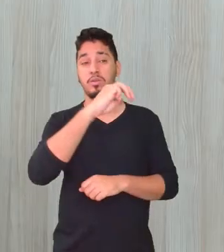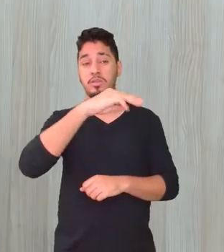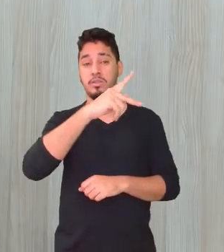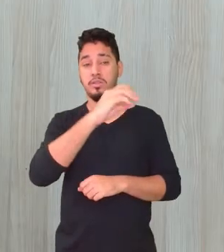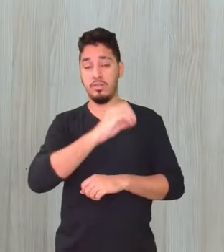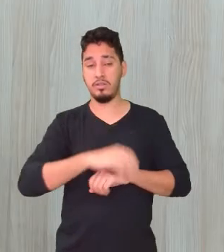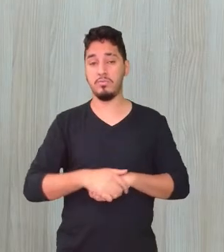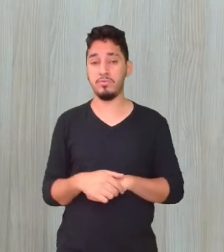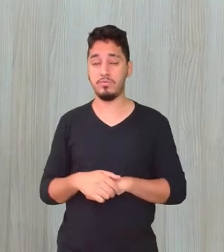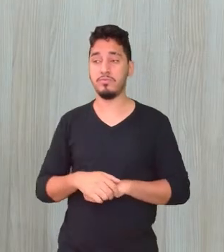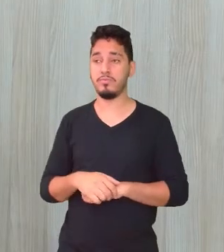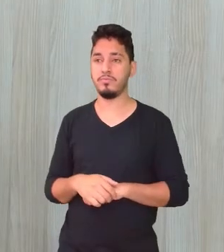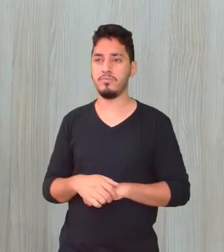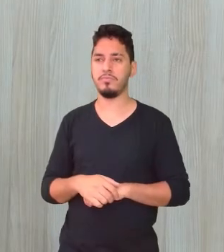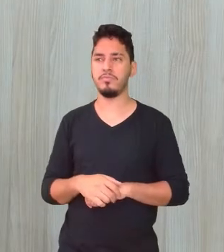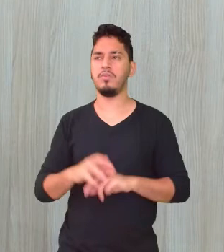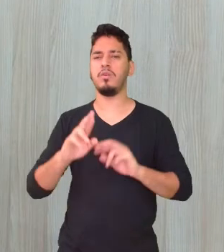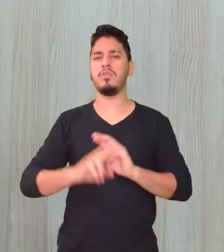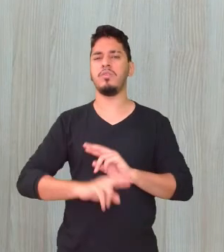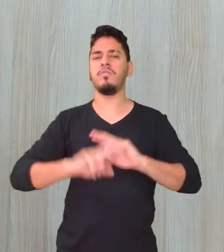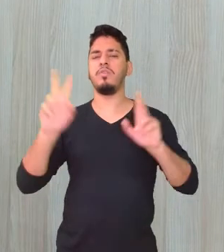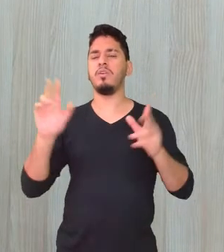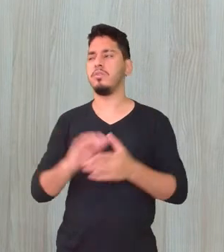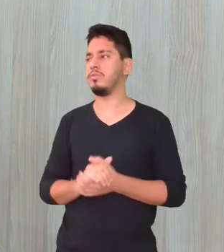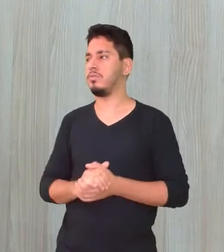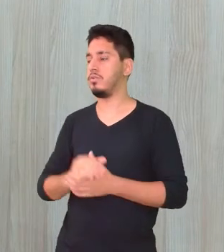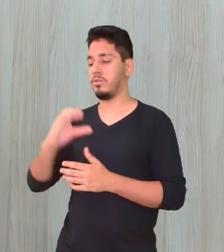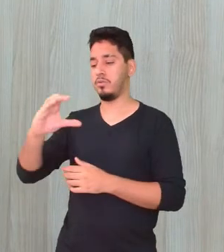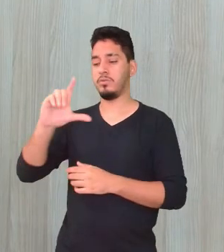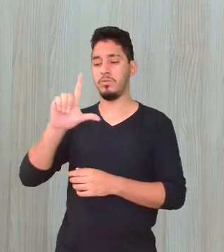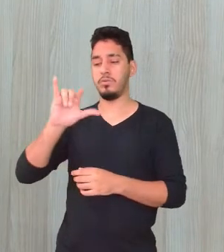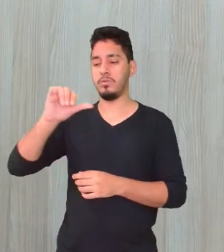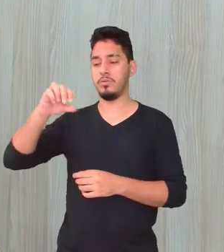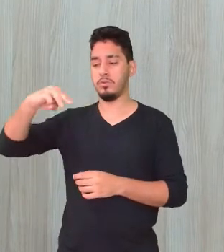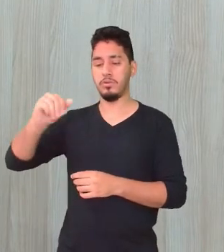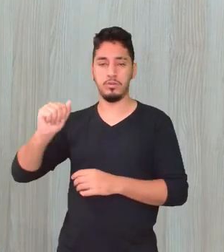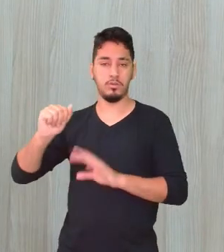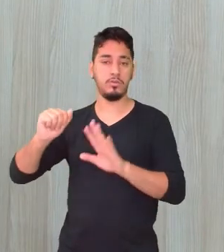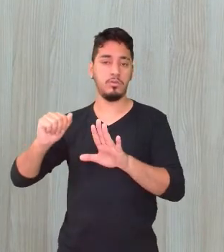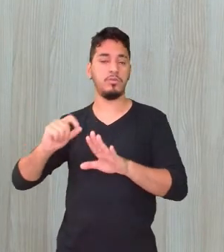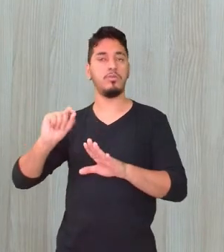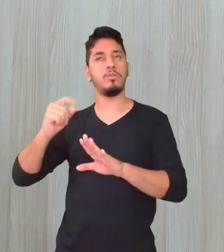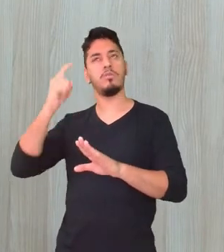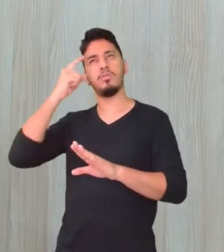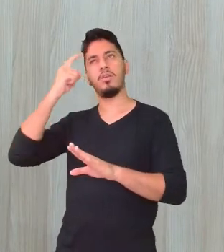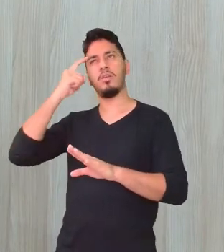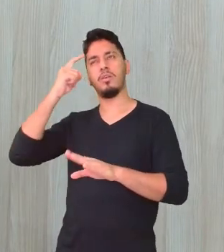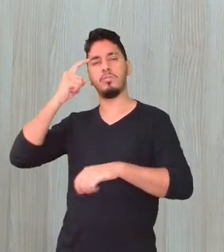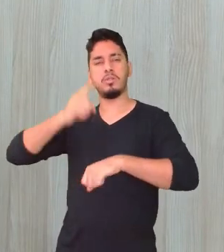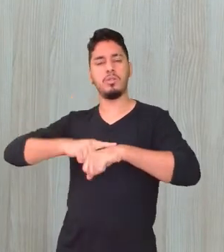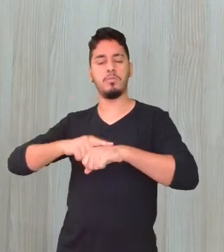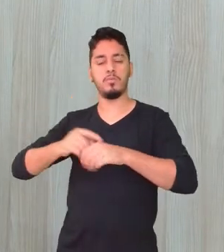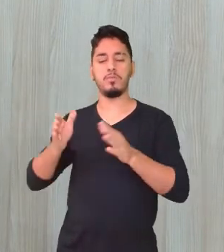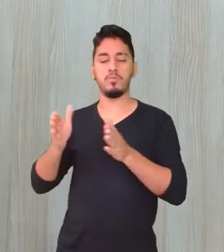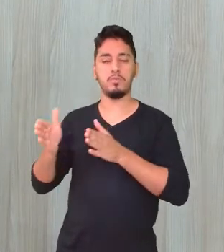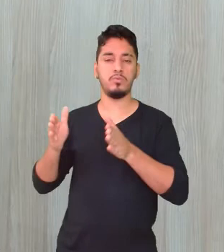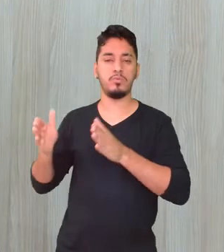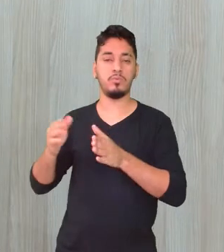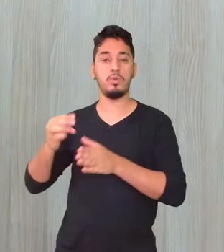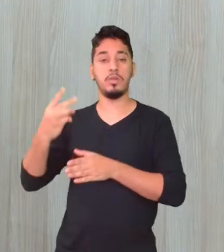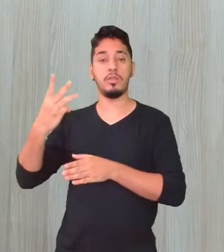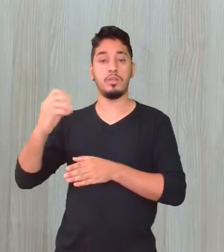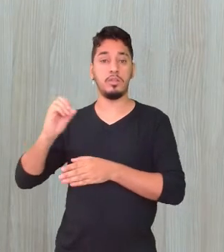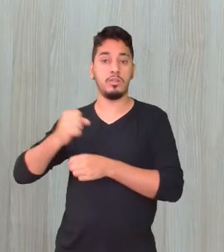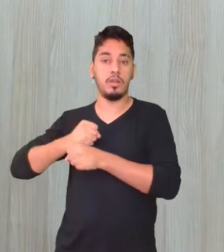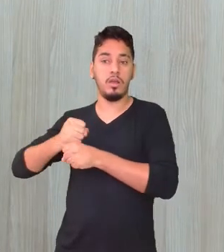isso, prof? Exatamente. Qual é a diferença, então, prof? É porque o clima, a gente tem que pegar essa análise sucessiva de tempos durante, no mínimo, 30